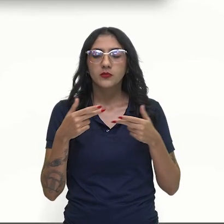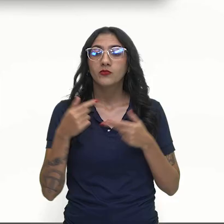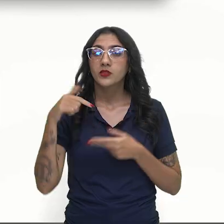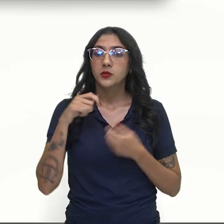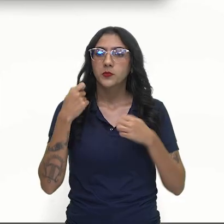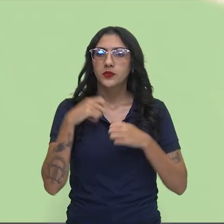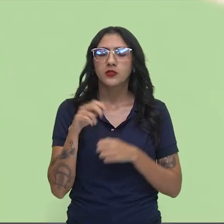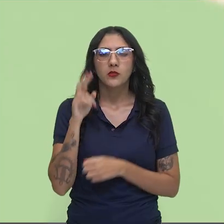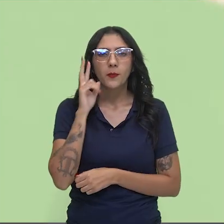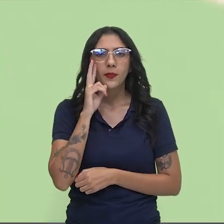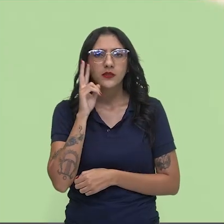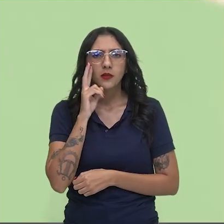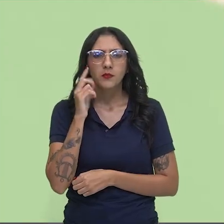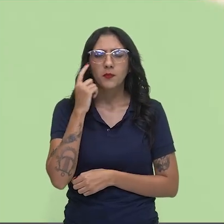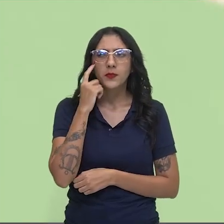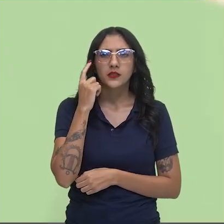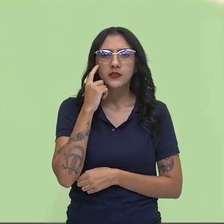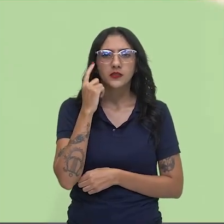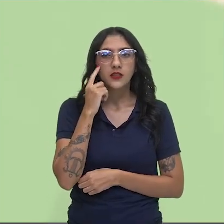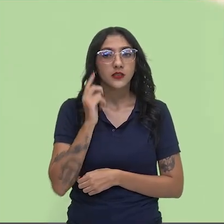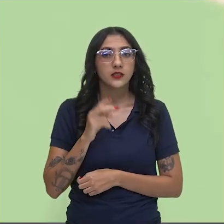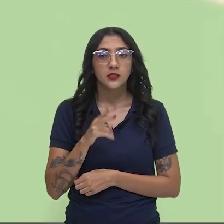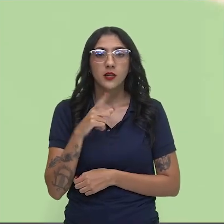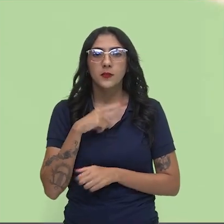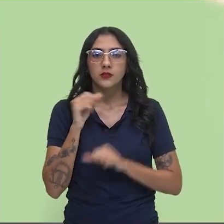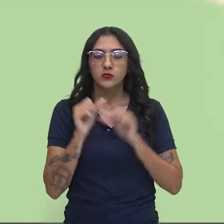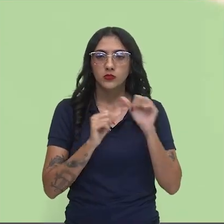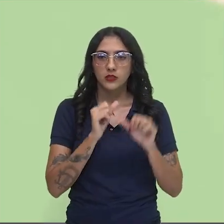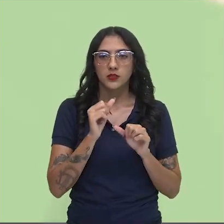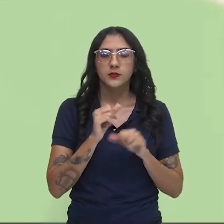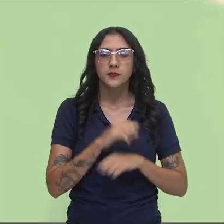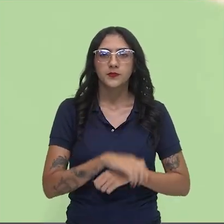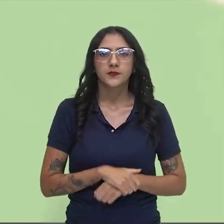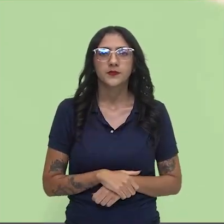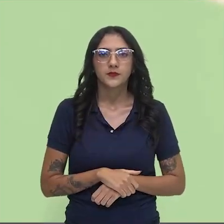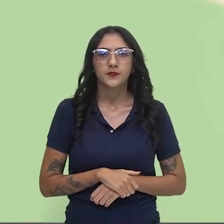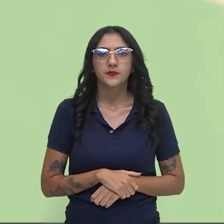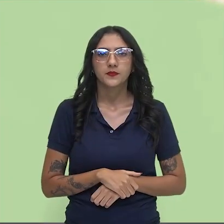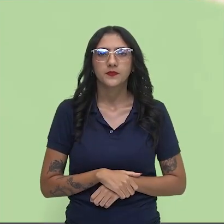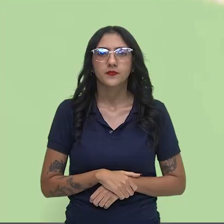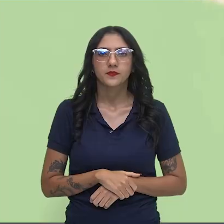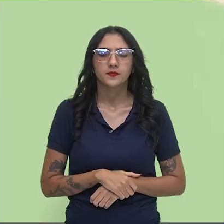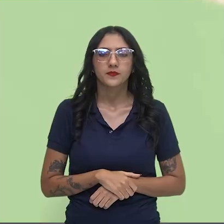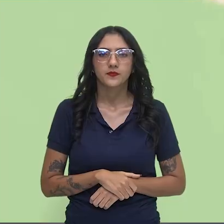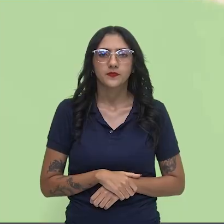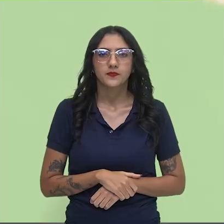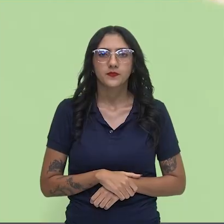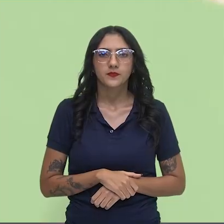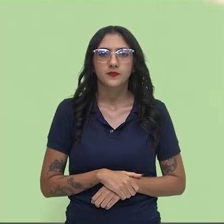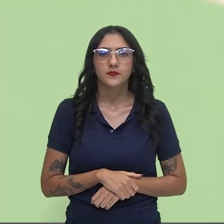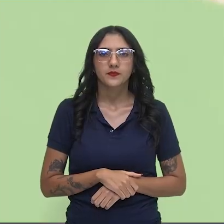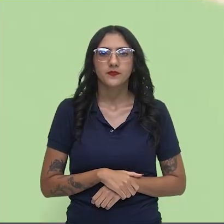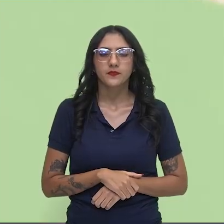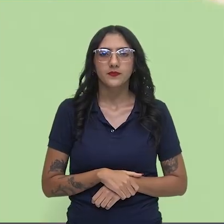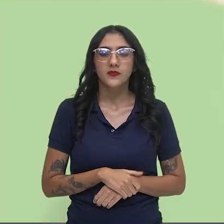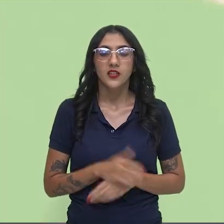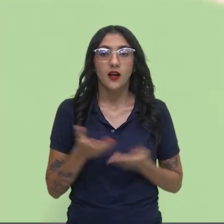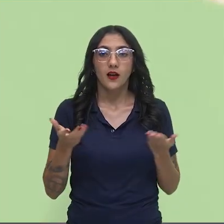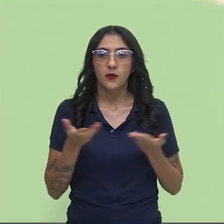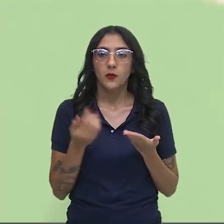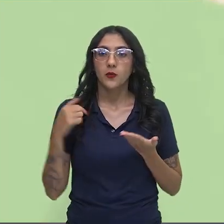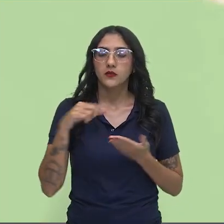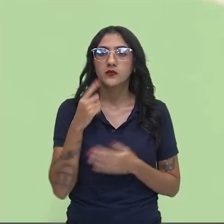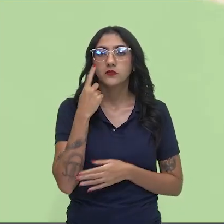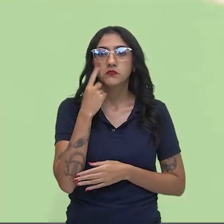sempre pensar sobre essas transformações. E agora nós temos, aliás, um